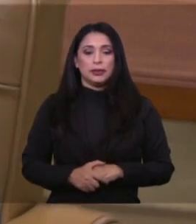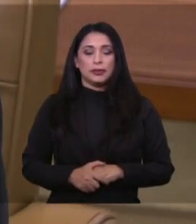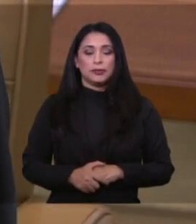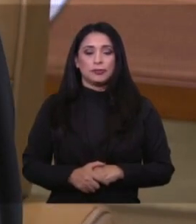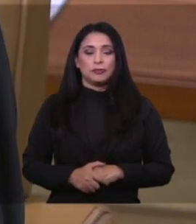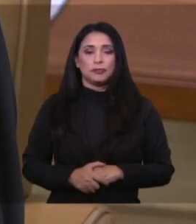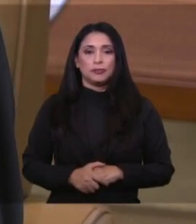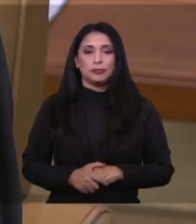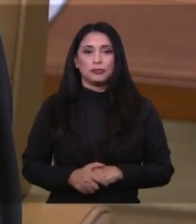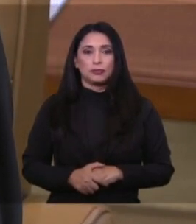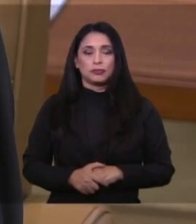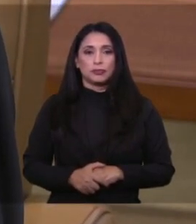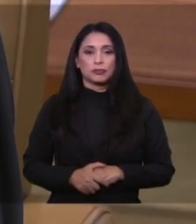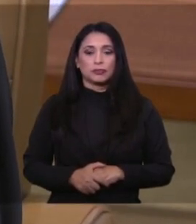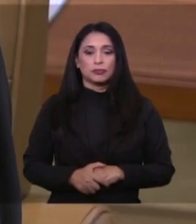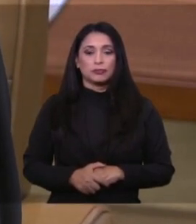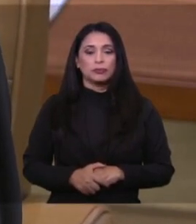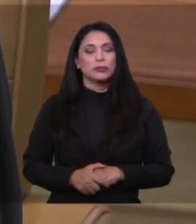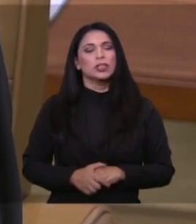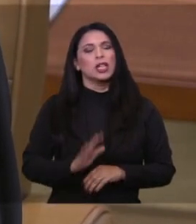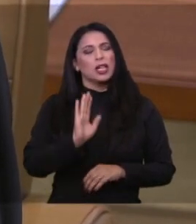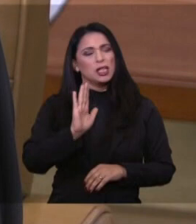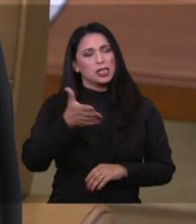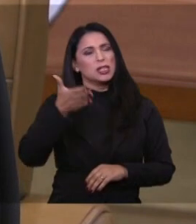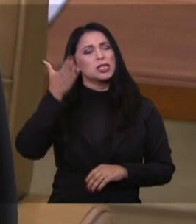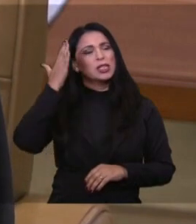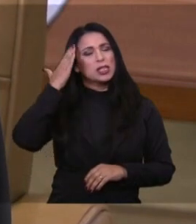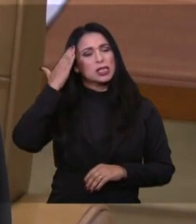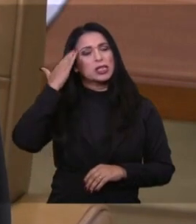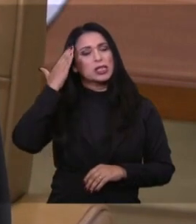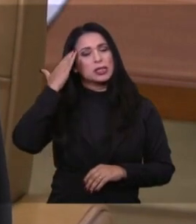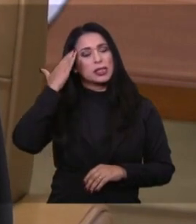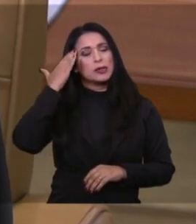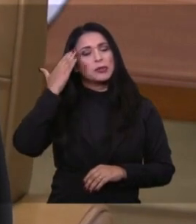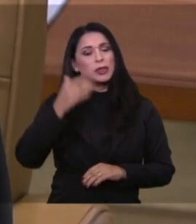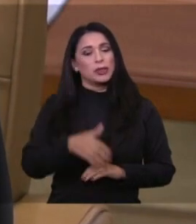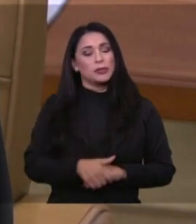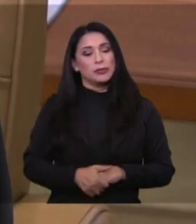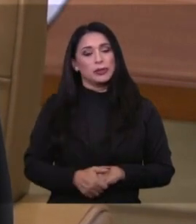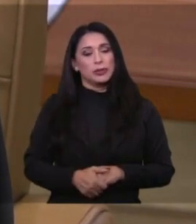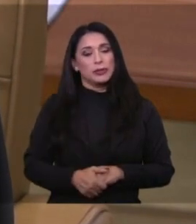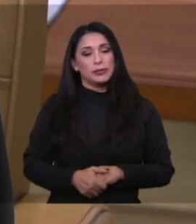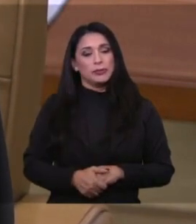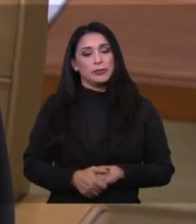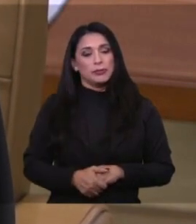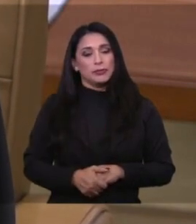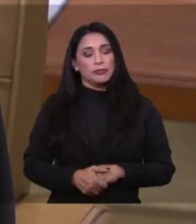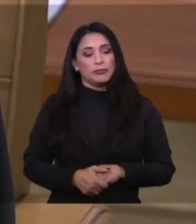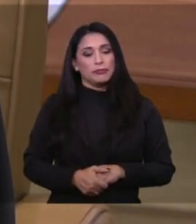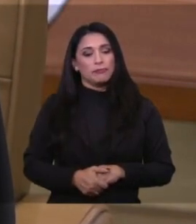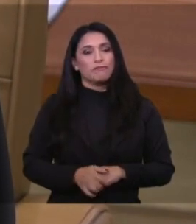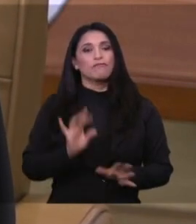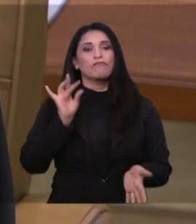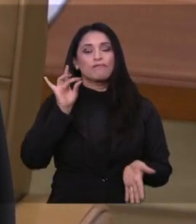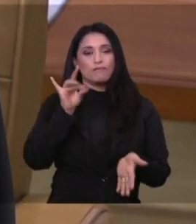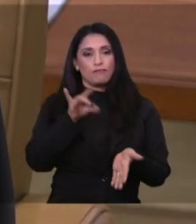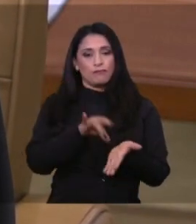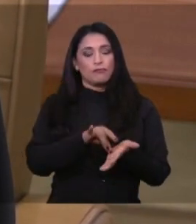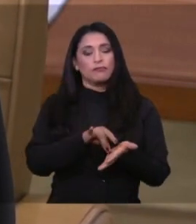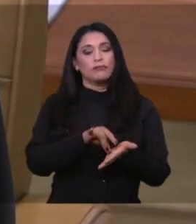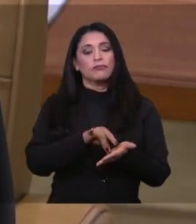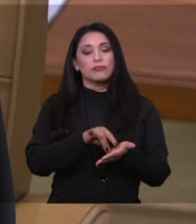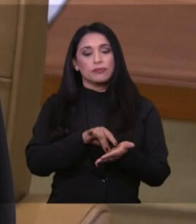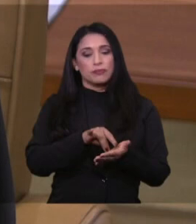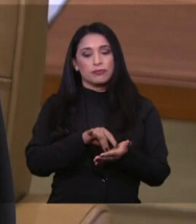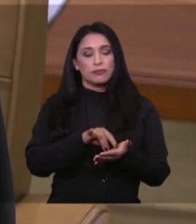Como todos nós sabemos e havemos de reconhecer.